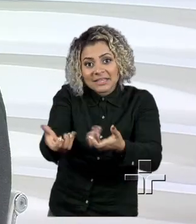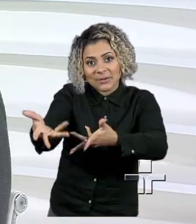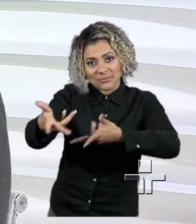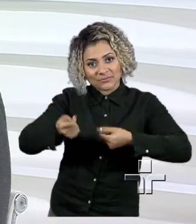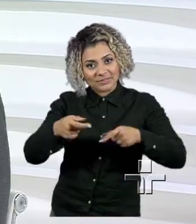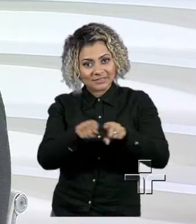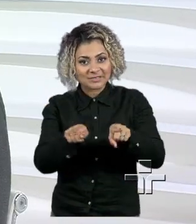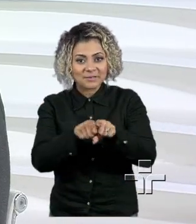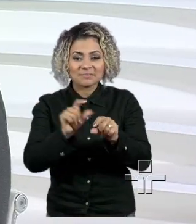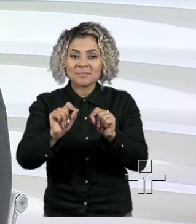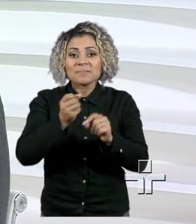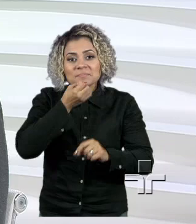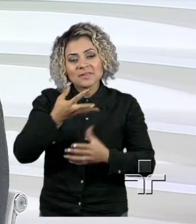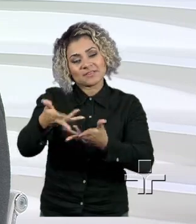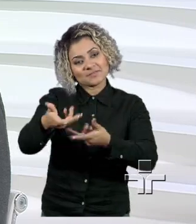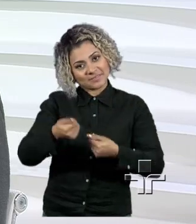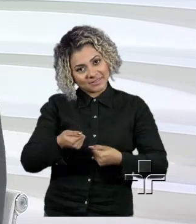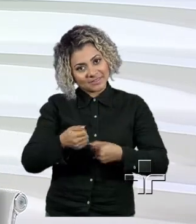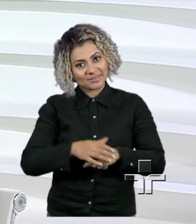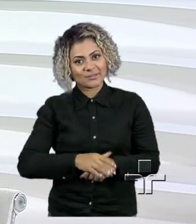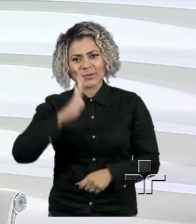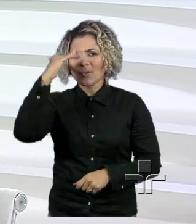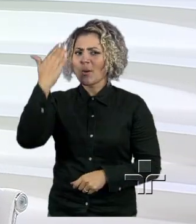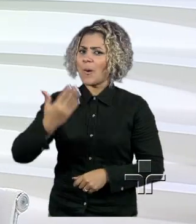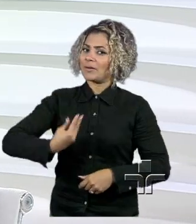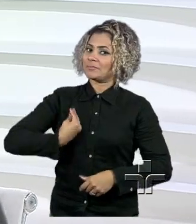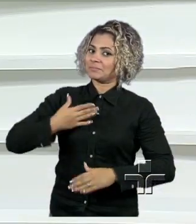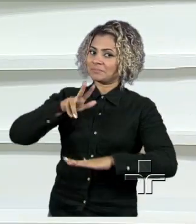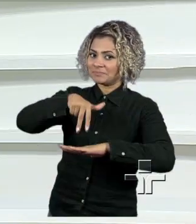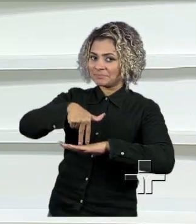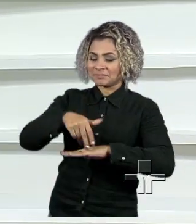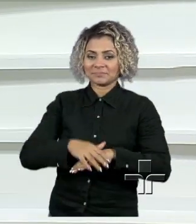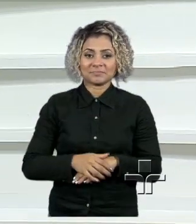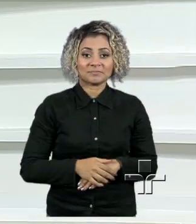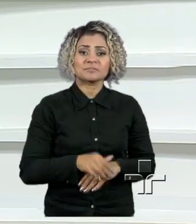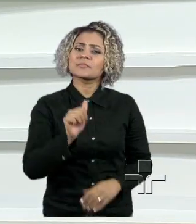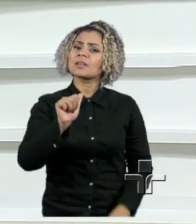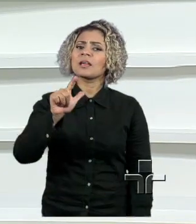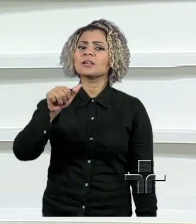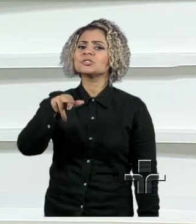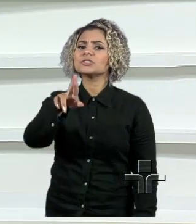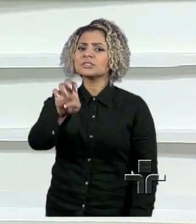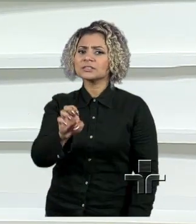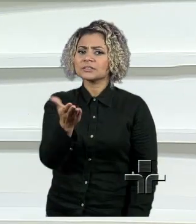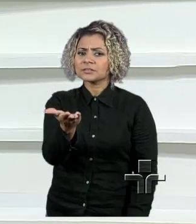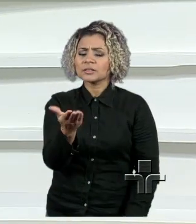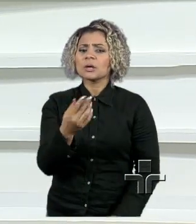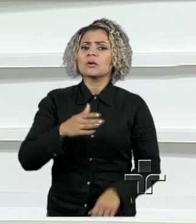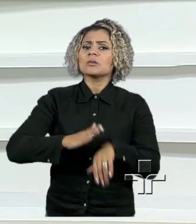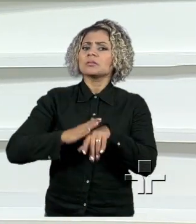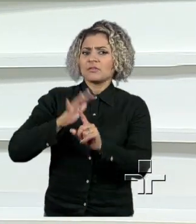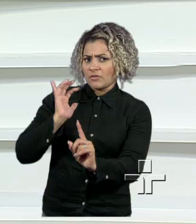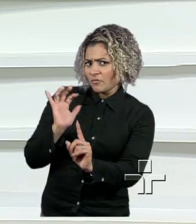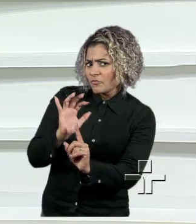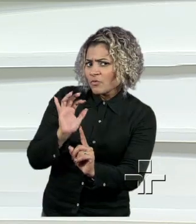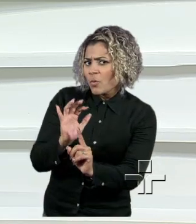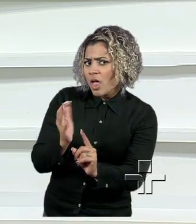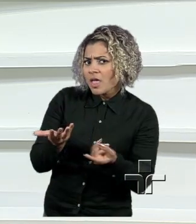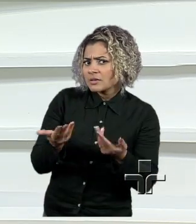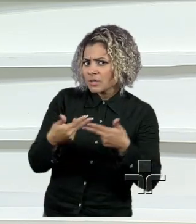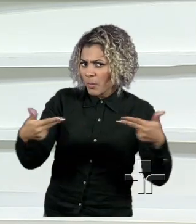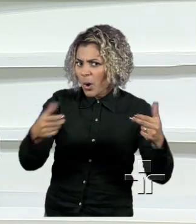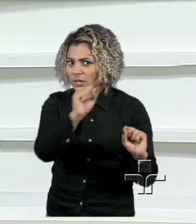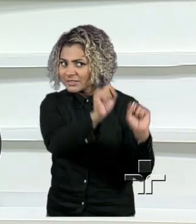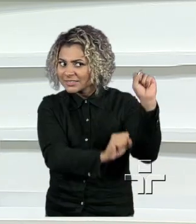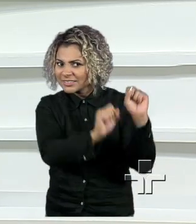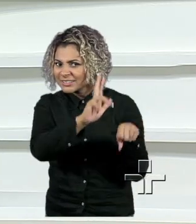convite. Muito bem-vindo. Uma honra estar aqui. Alexandre, você se inspirou na fábrica